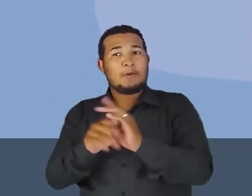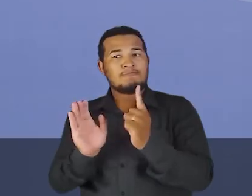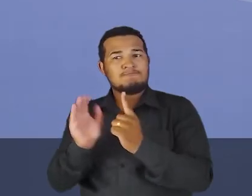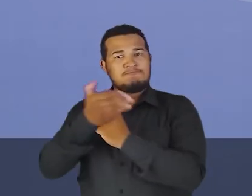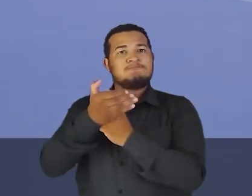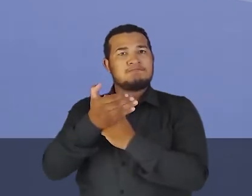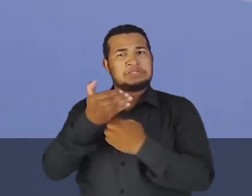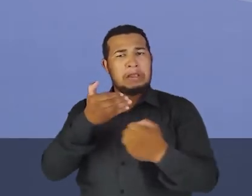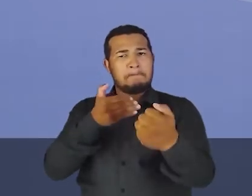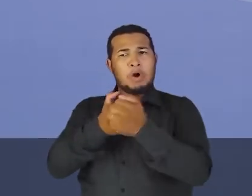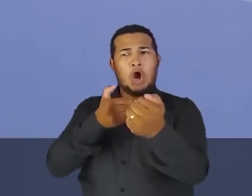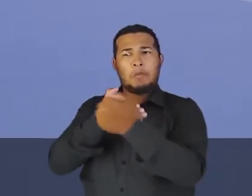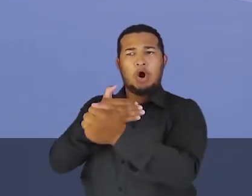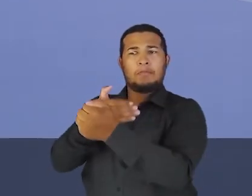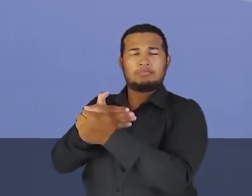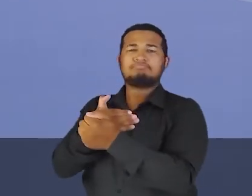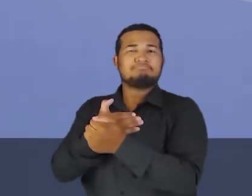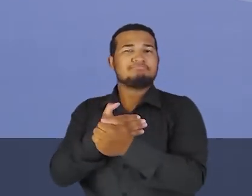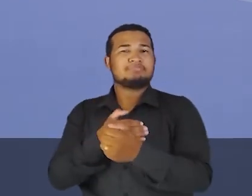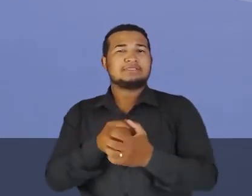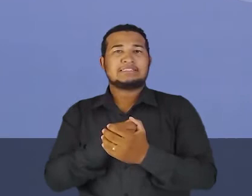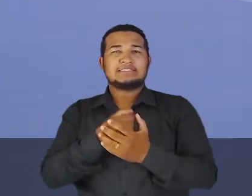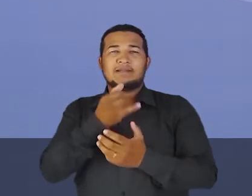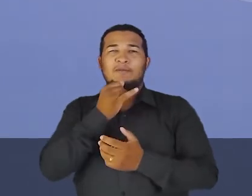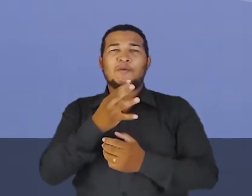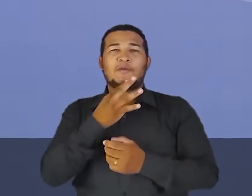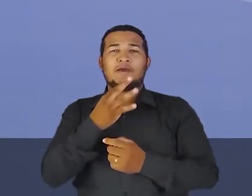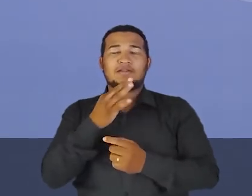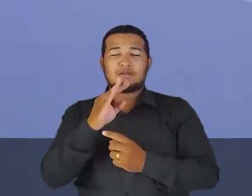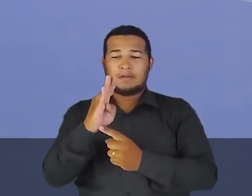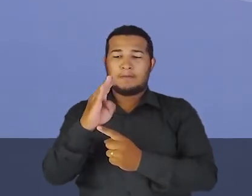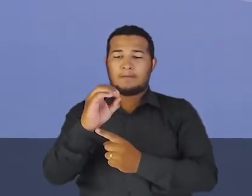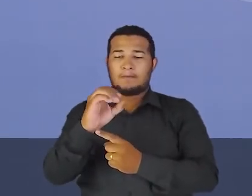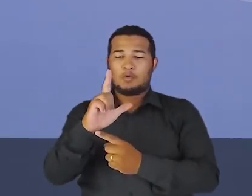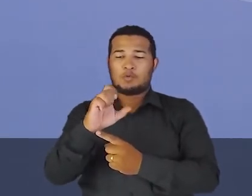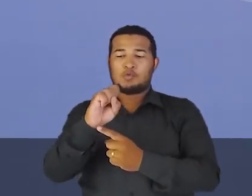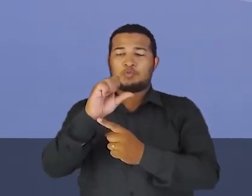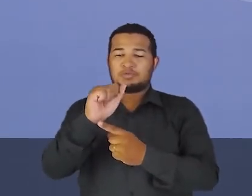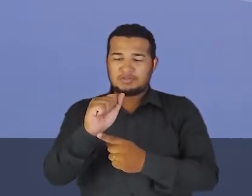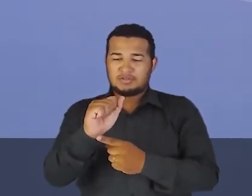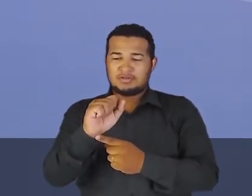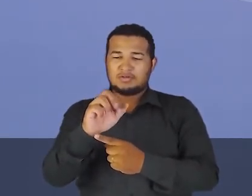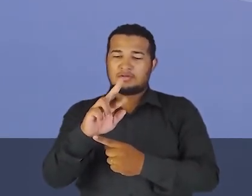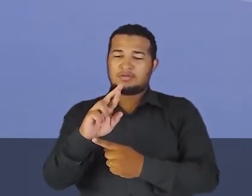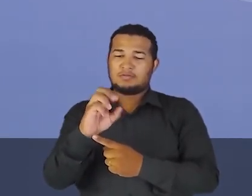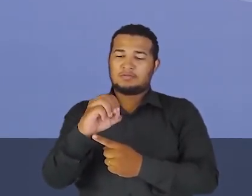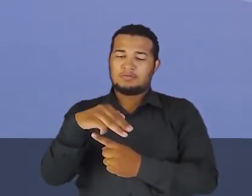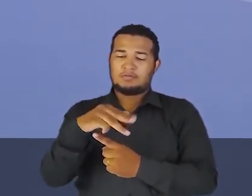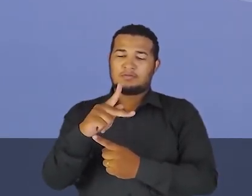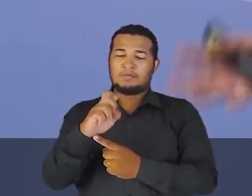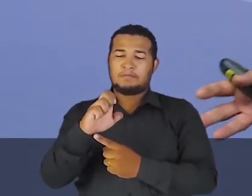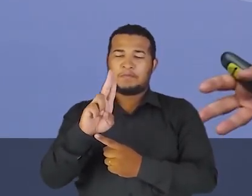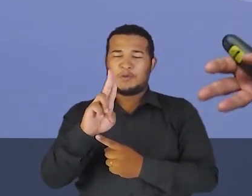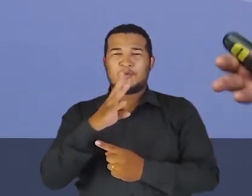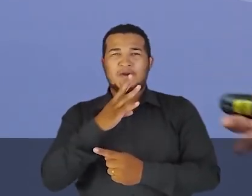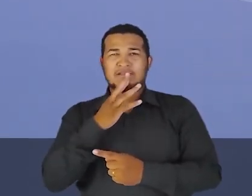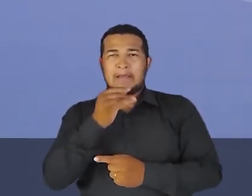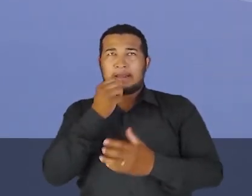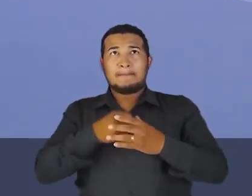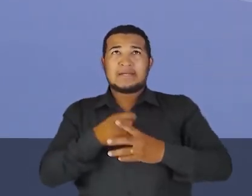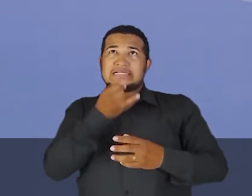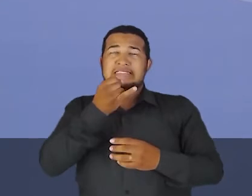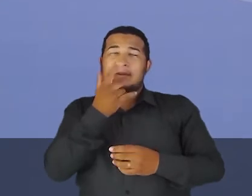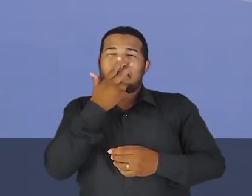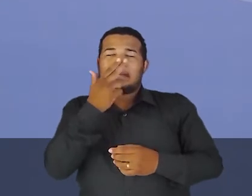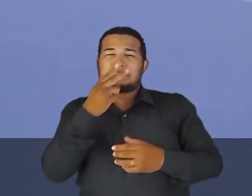Volta para cá, você já deve ter ouvido falar da expressão, a bolsa rompeu, né? Rompeu a bolsa. Essa bolsa é a bolsa amniótica, que é essa